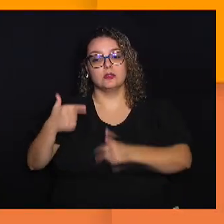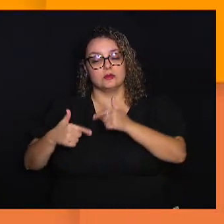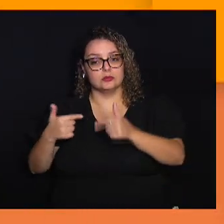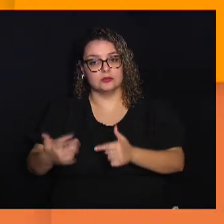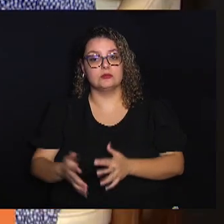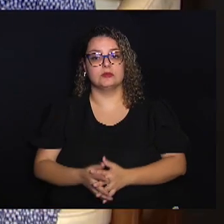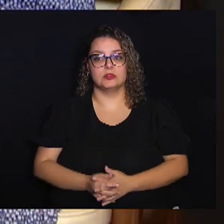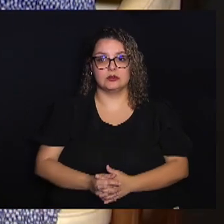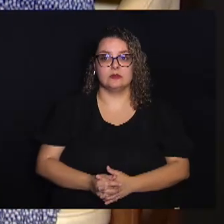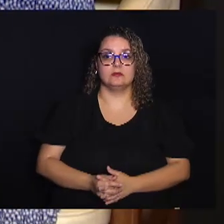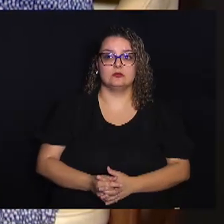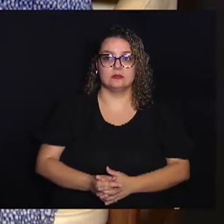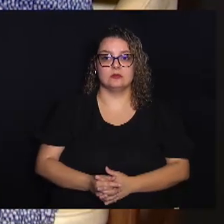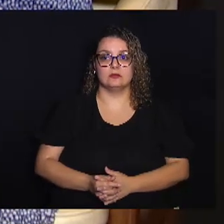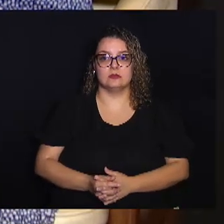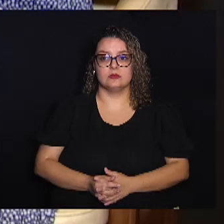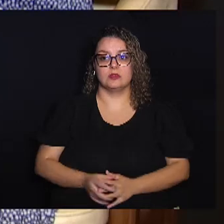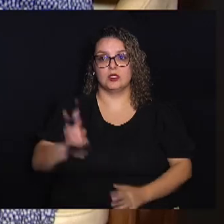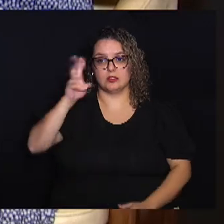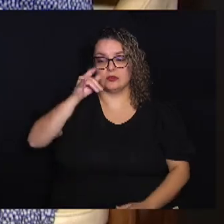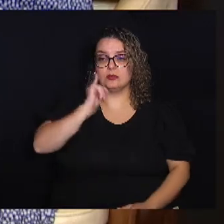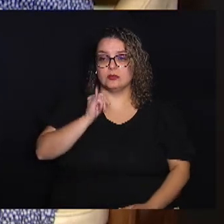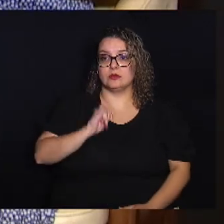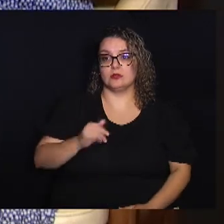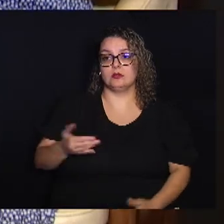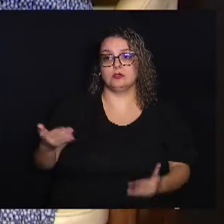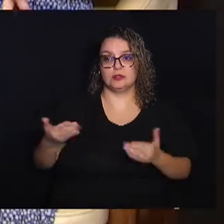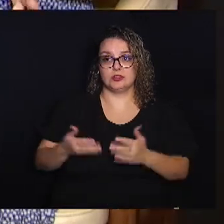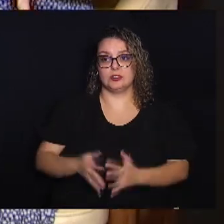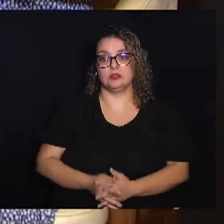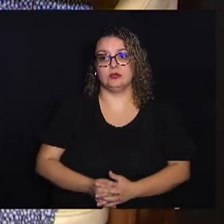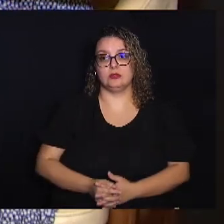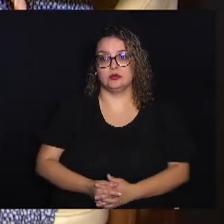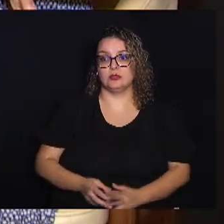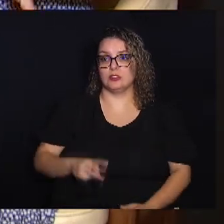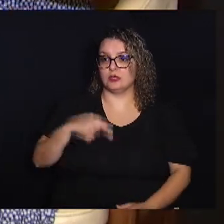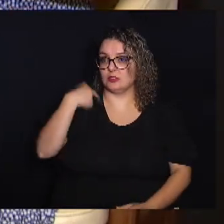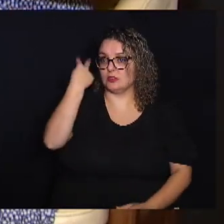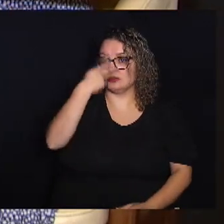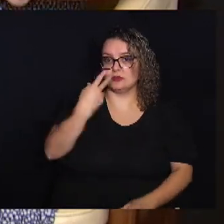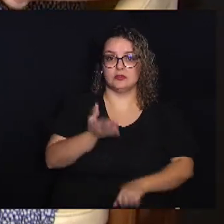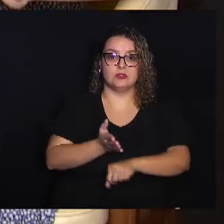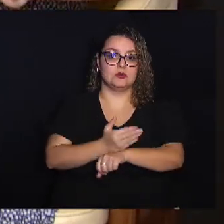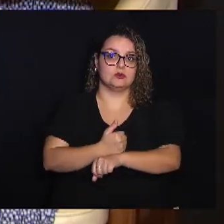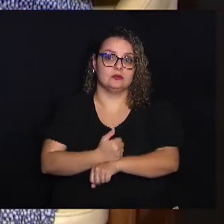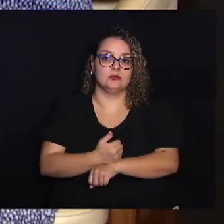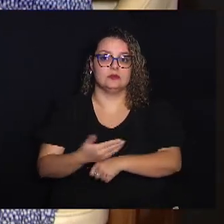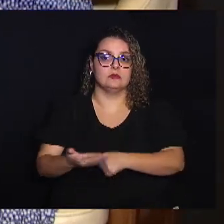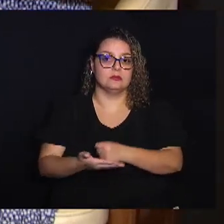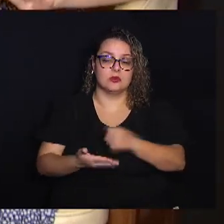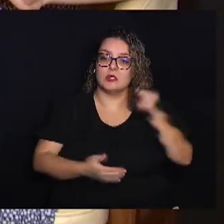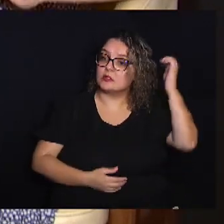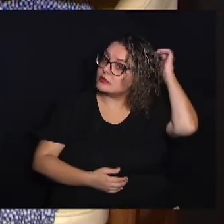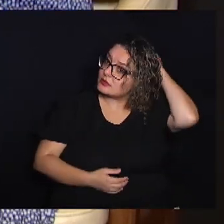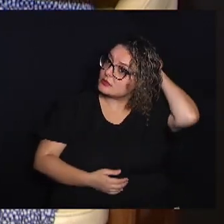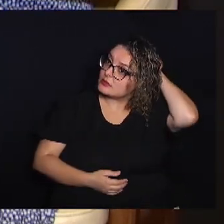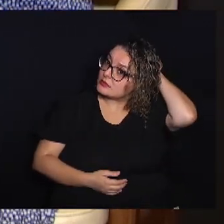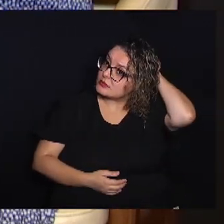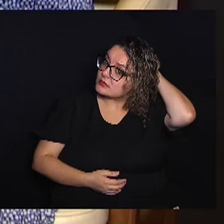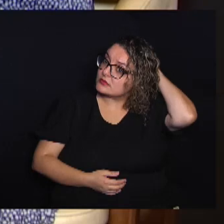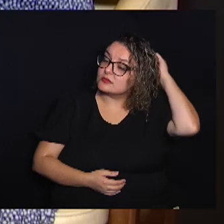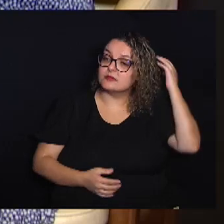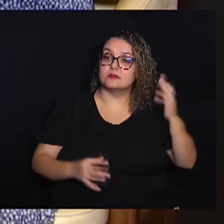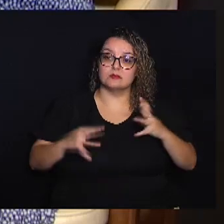de, por exemplo, da contação que a gente está fazendo agora, 2 horas antes, no mínimo, assim, para tudo ficar